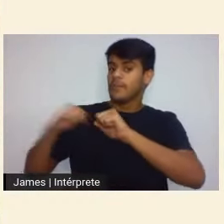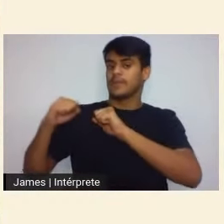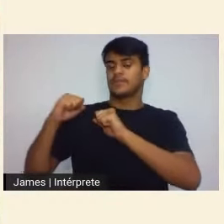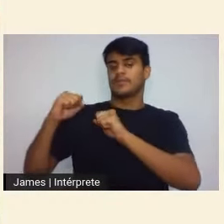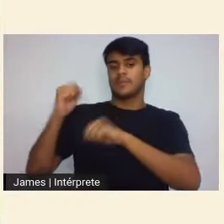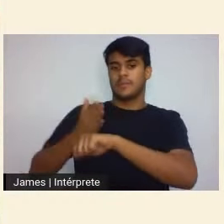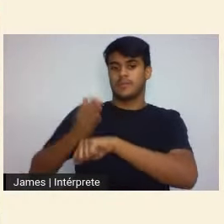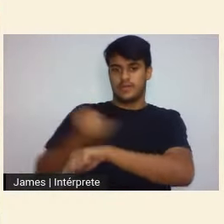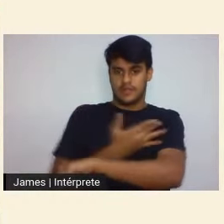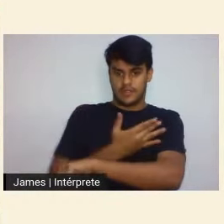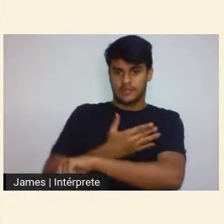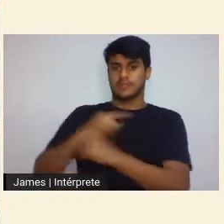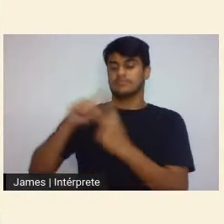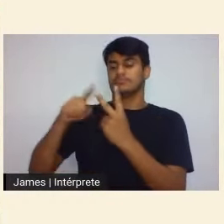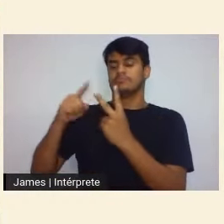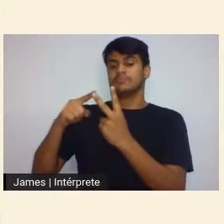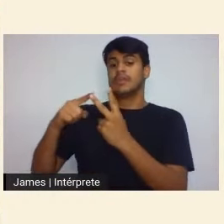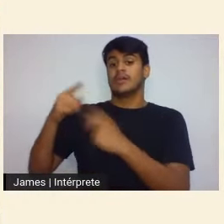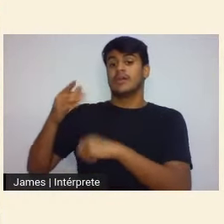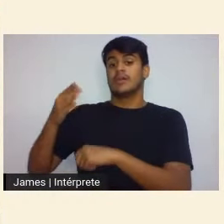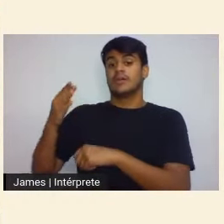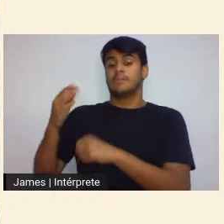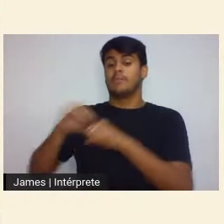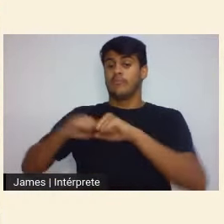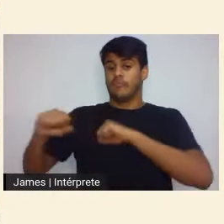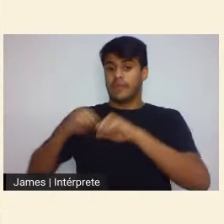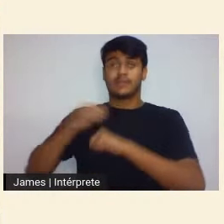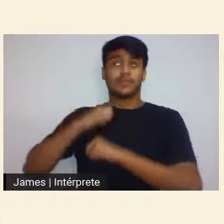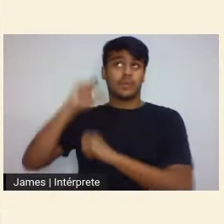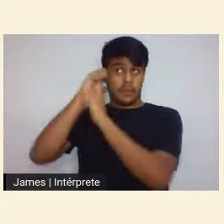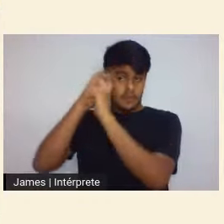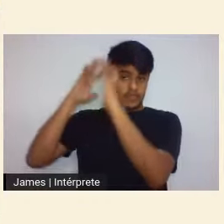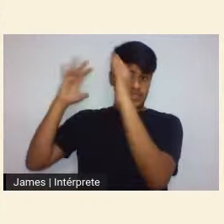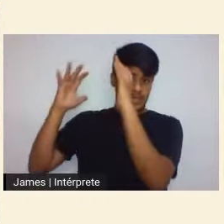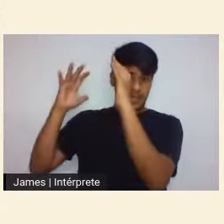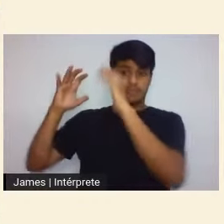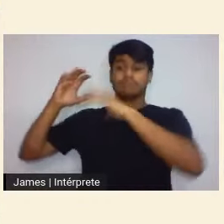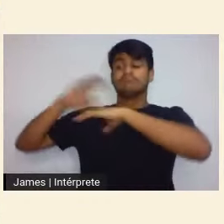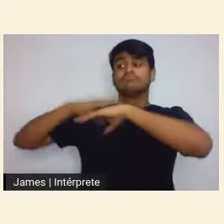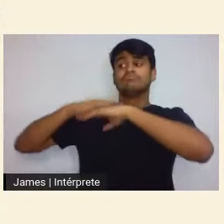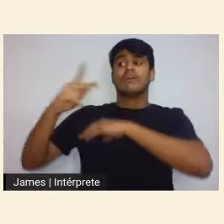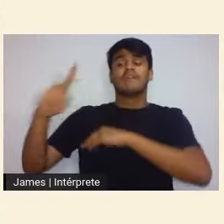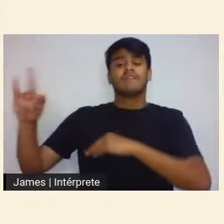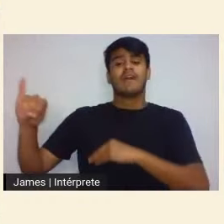de 1972, Joaquim Nojosa vai defender a tese de que